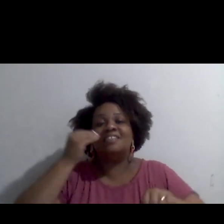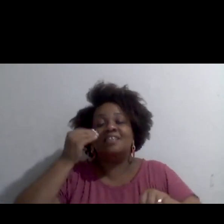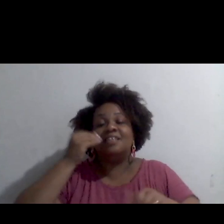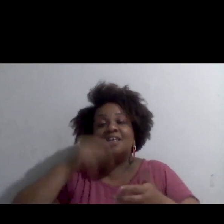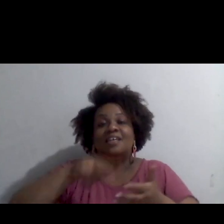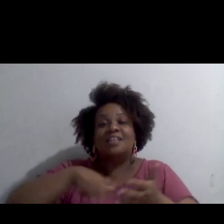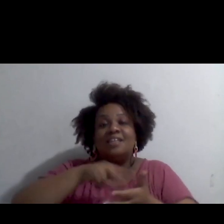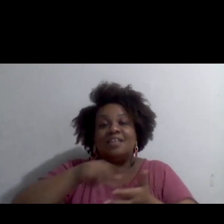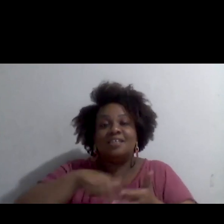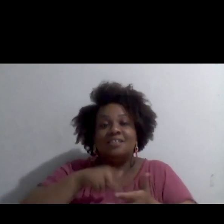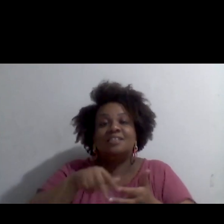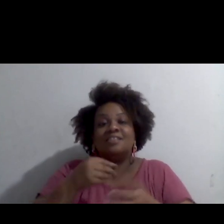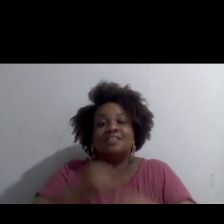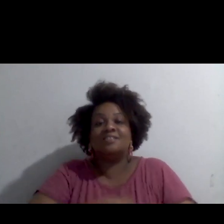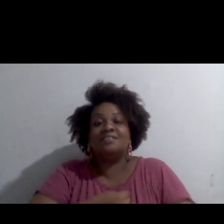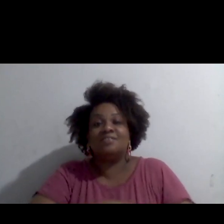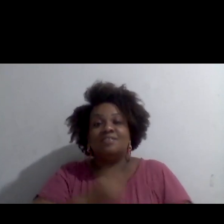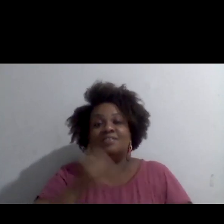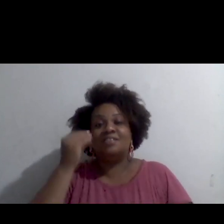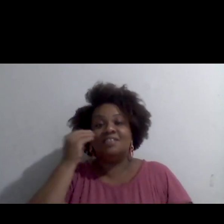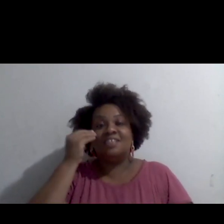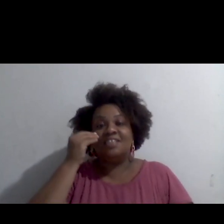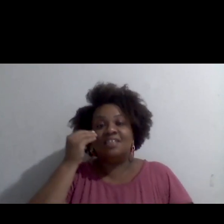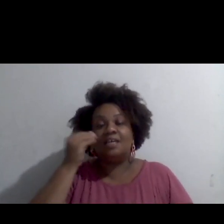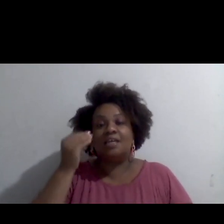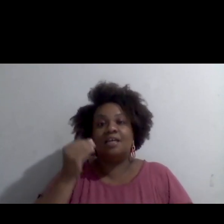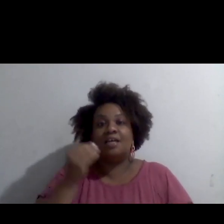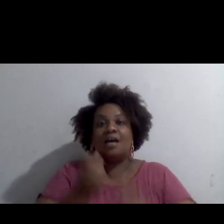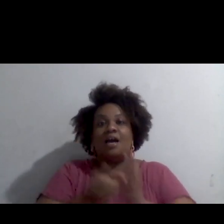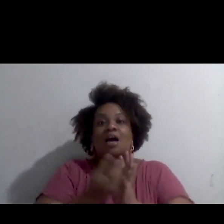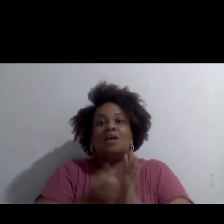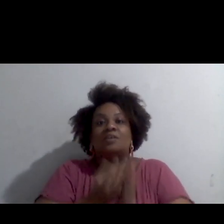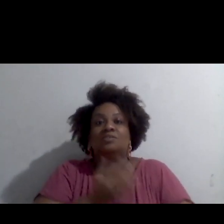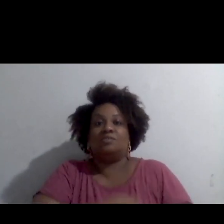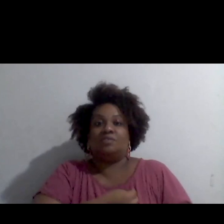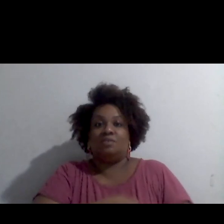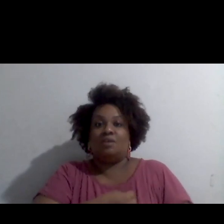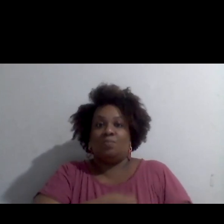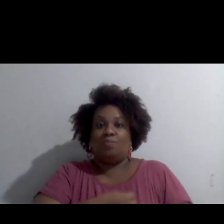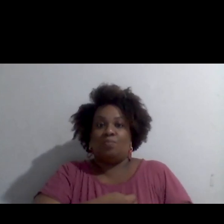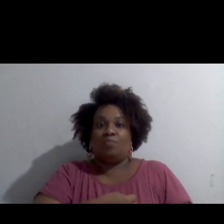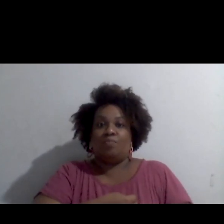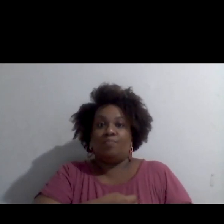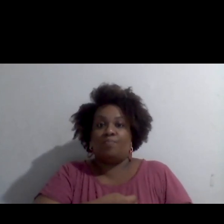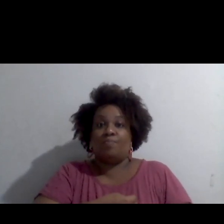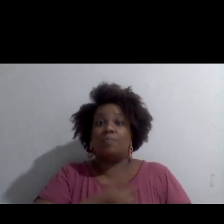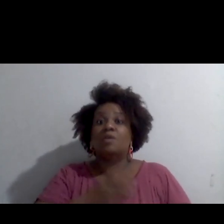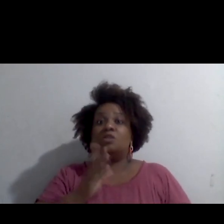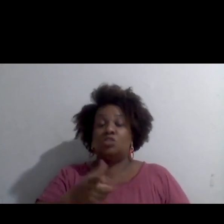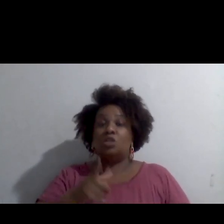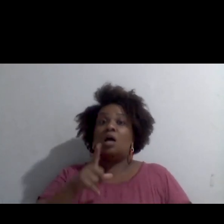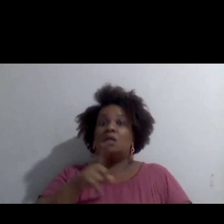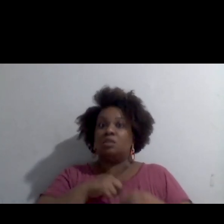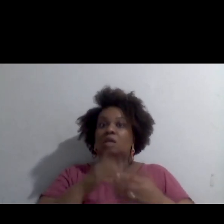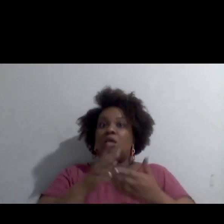pensada no artigo 5 como audiovisual. E já tem alguns